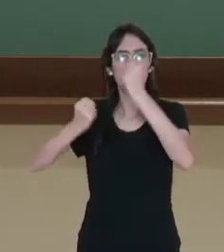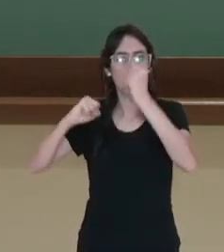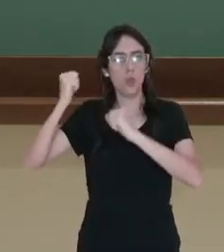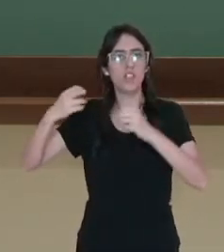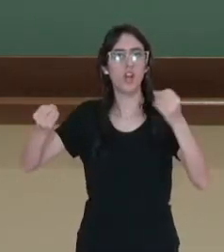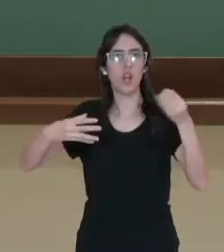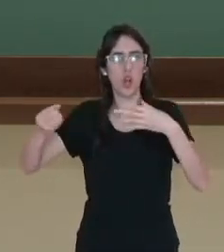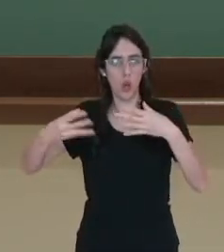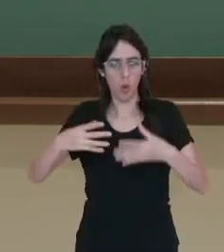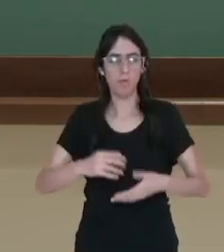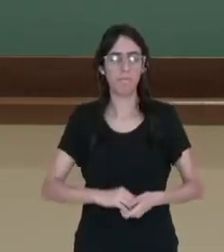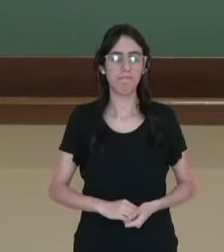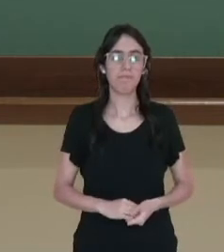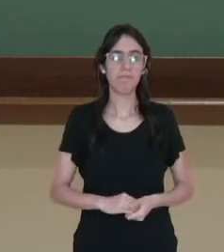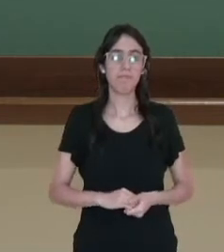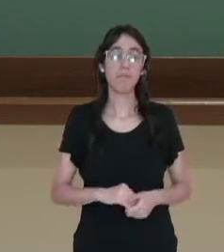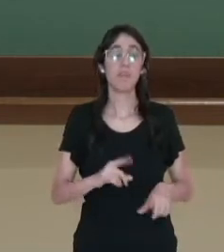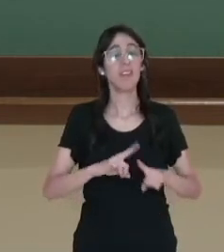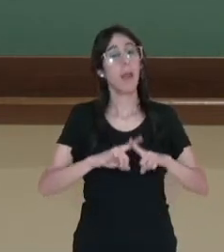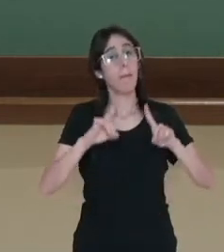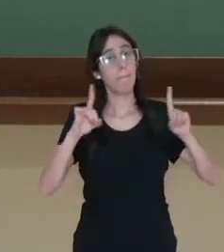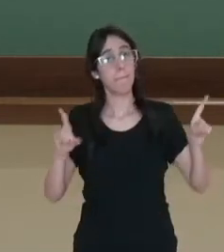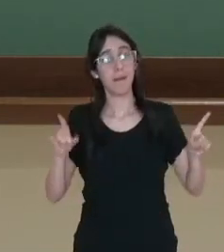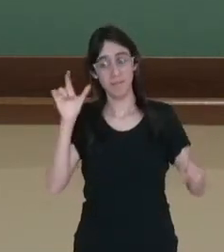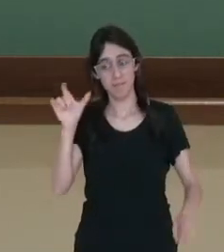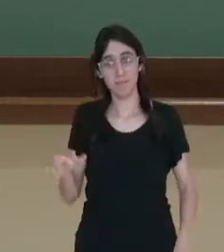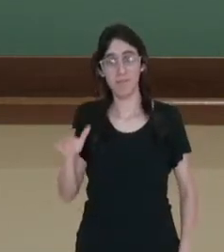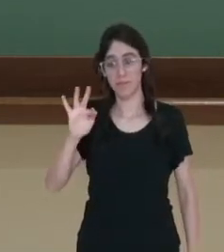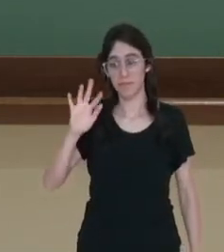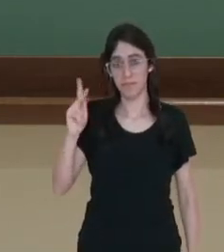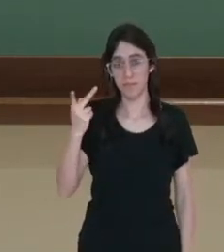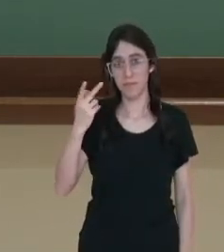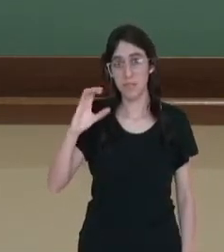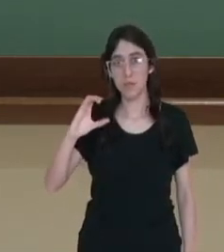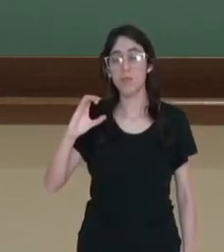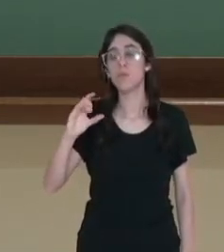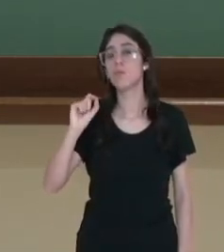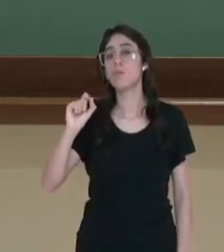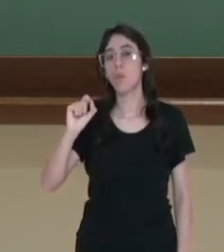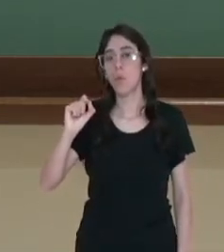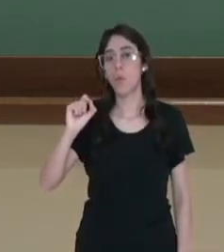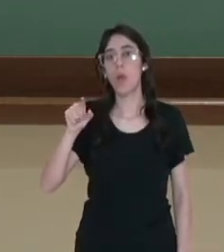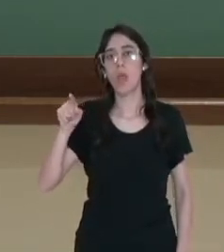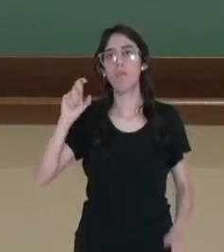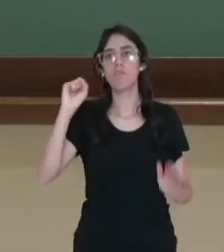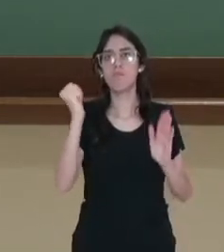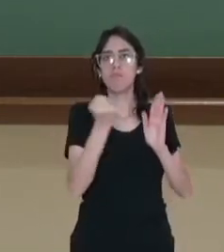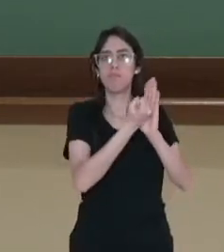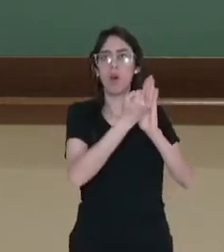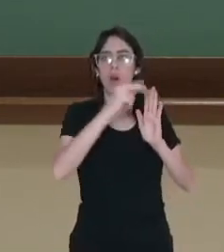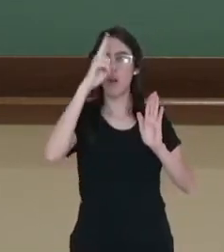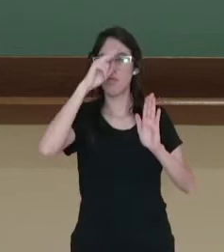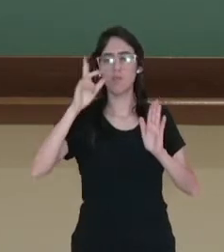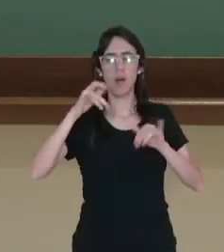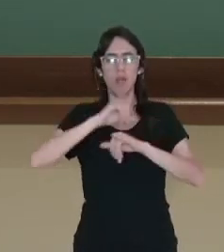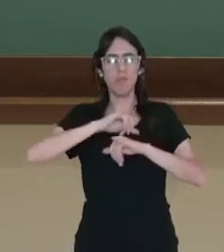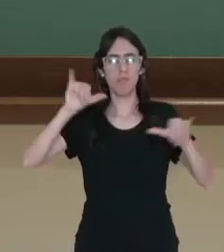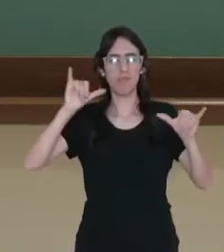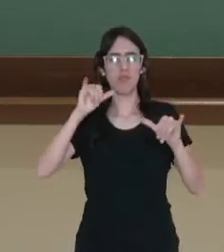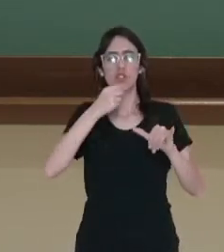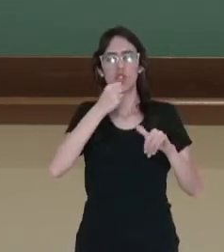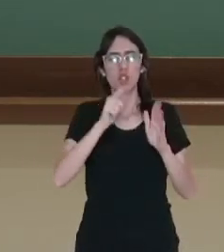país à época. Já o governo de Fernando Henrique Cardoso foi marcado pela própria frase, como ele diz na entrevista, uma